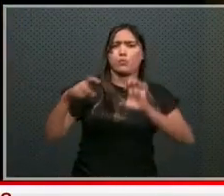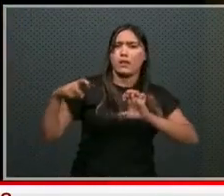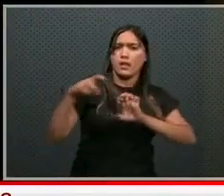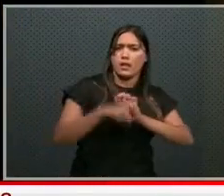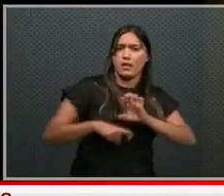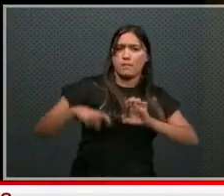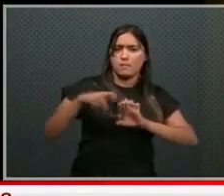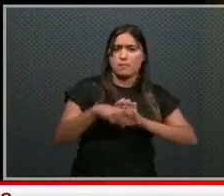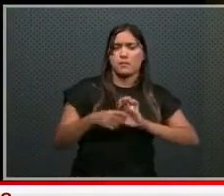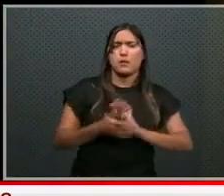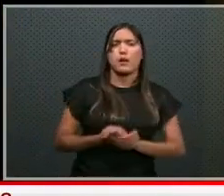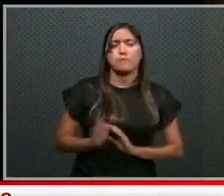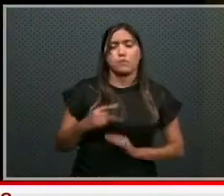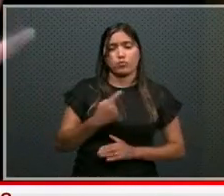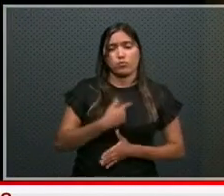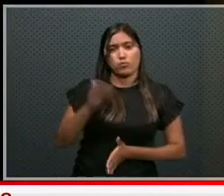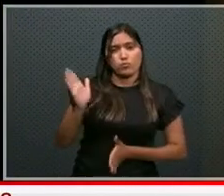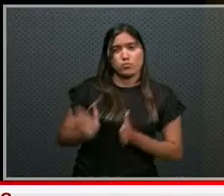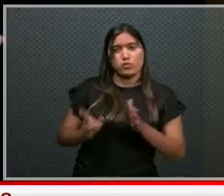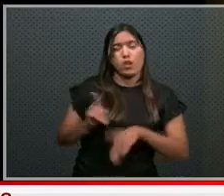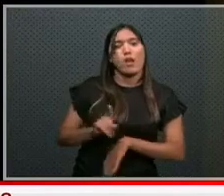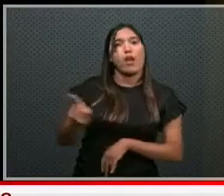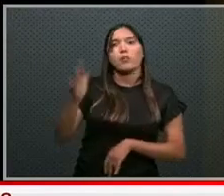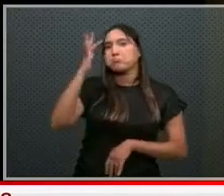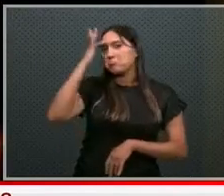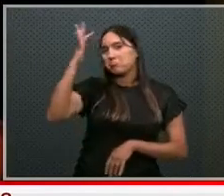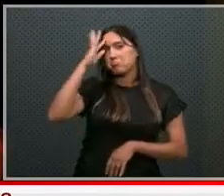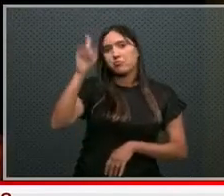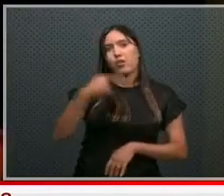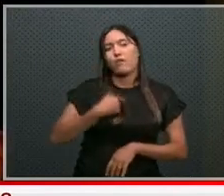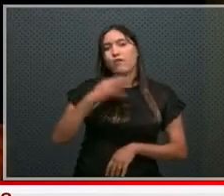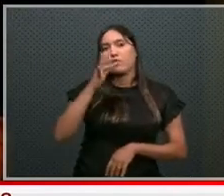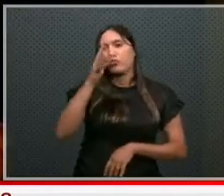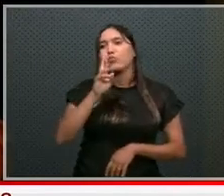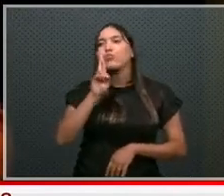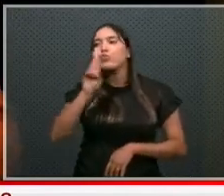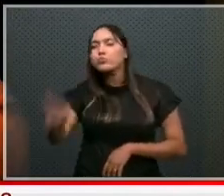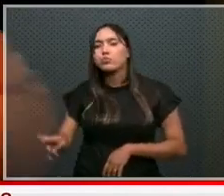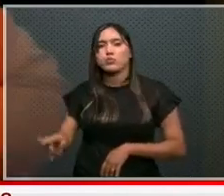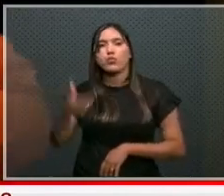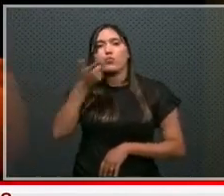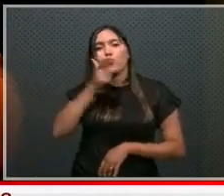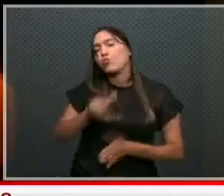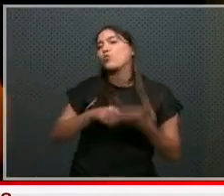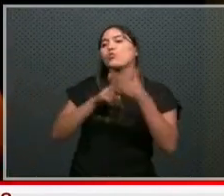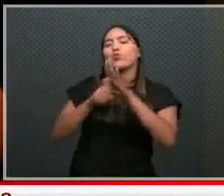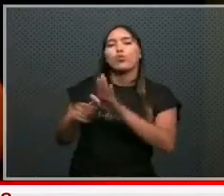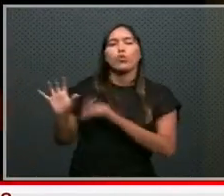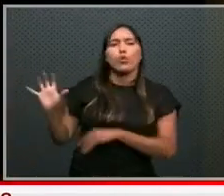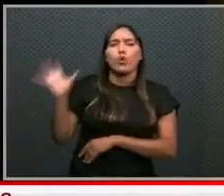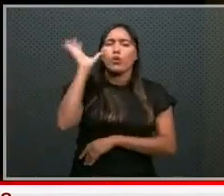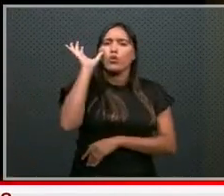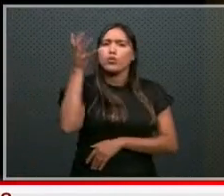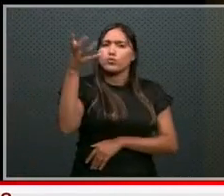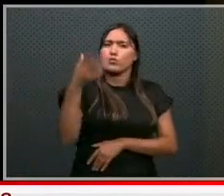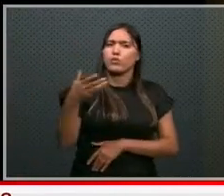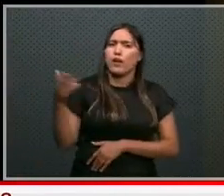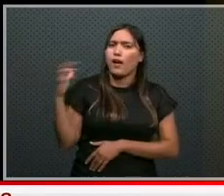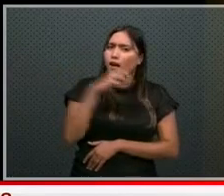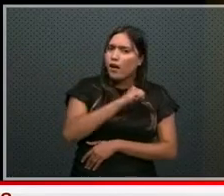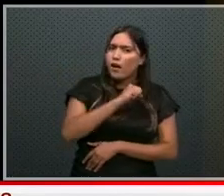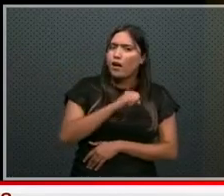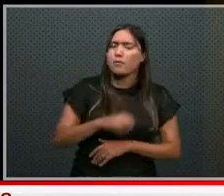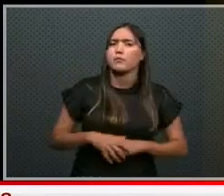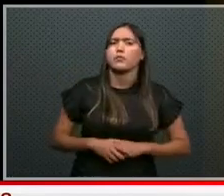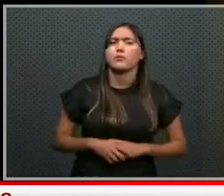para o nosso mandato eu acredito que ela mesma não imaginava que a gente fosse responder de uma forma eh com tanta celeridade